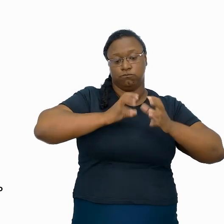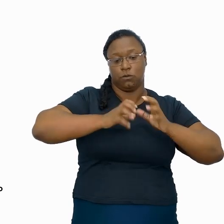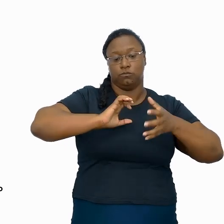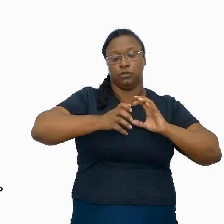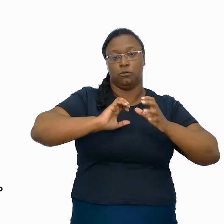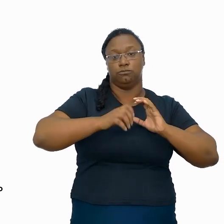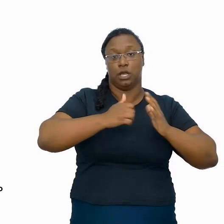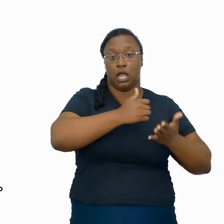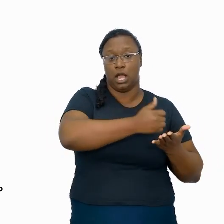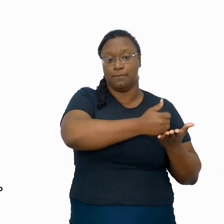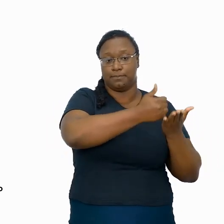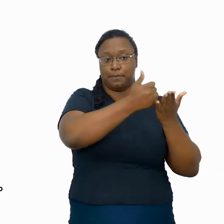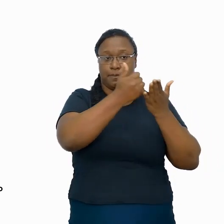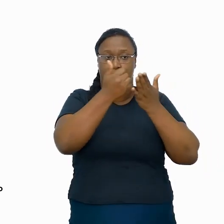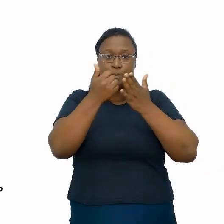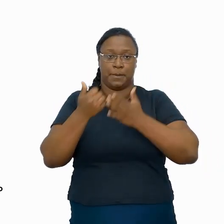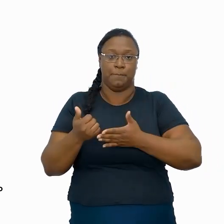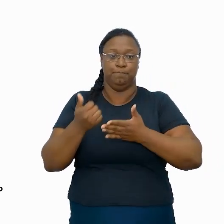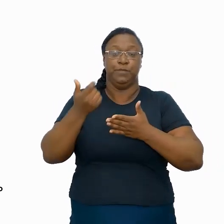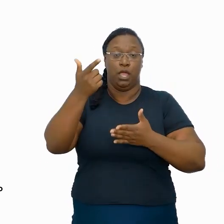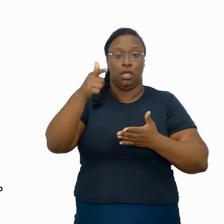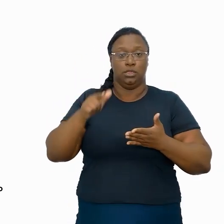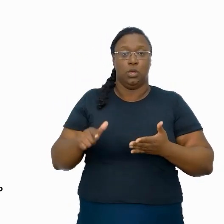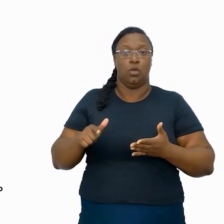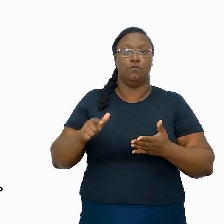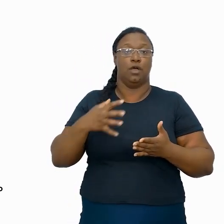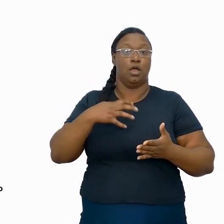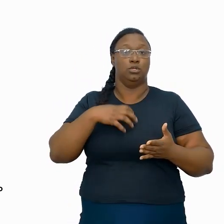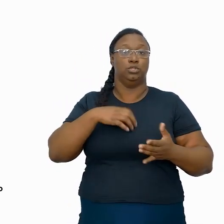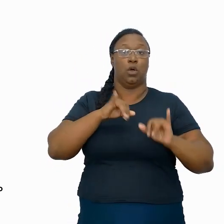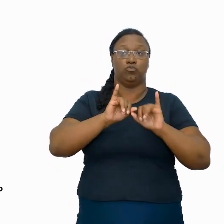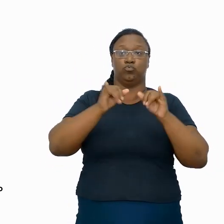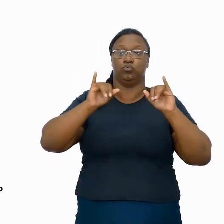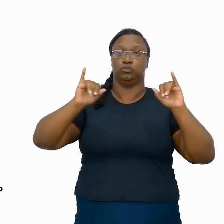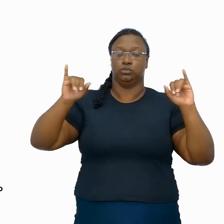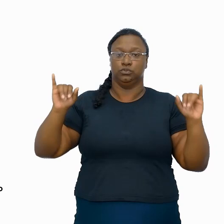ele traz, né, novamente as formas de energia